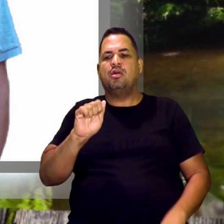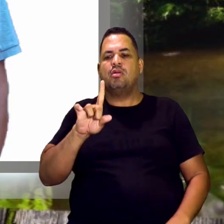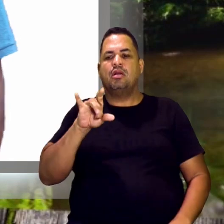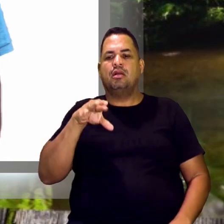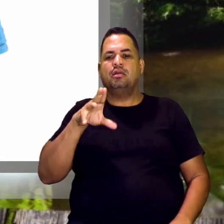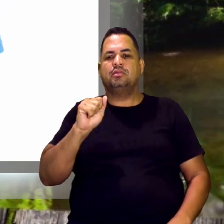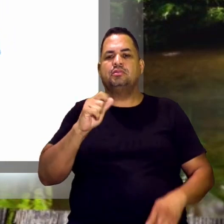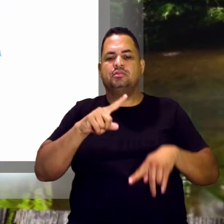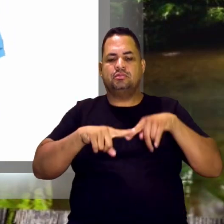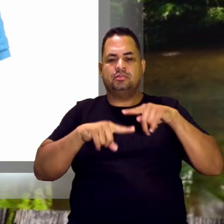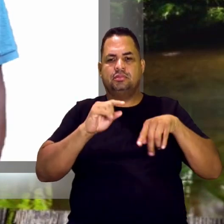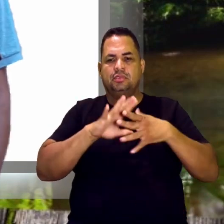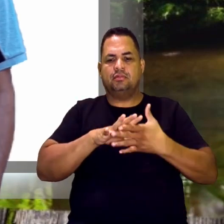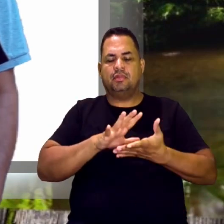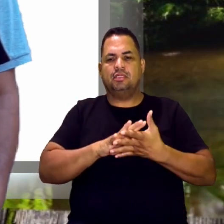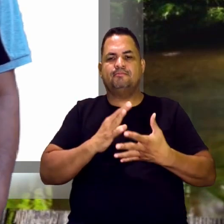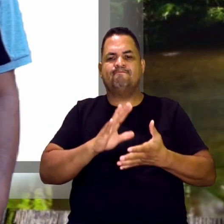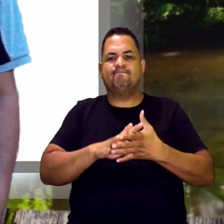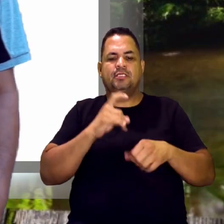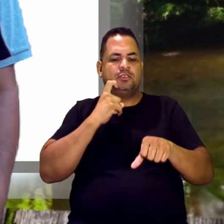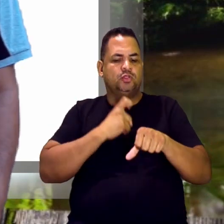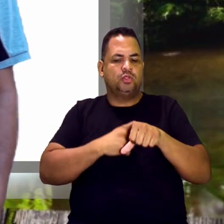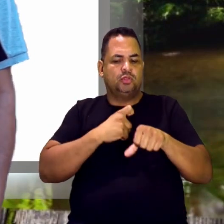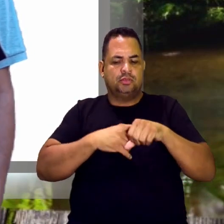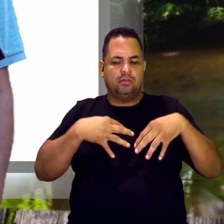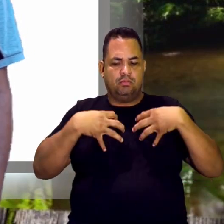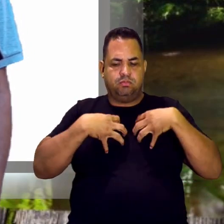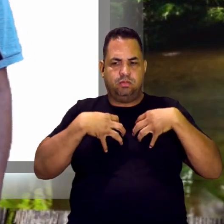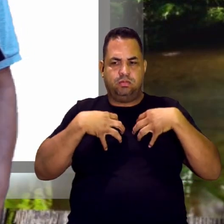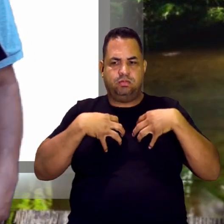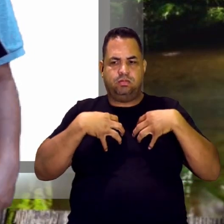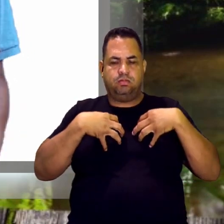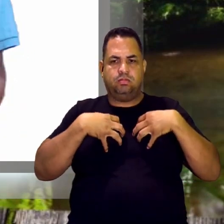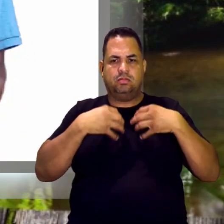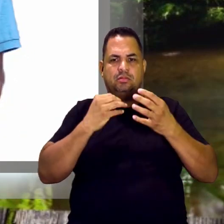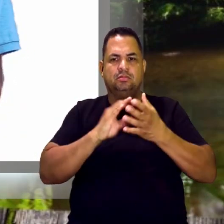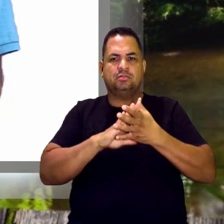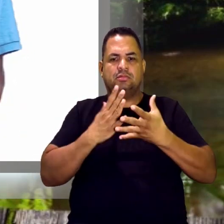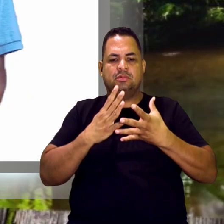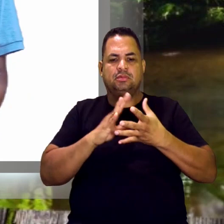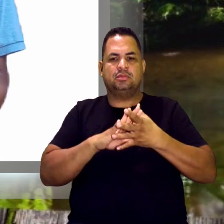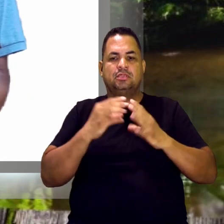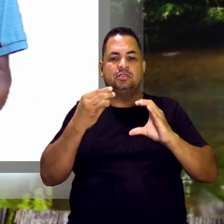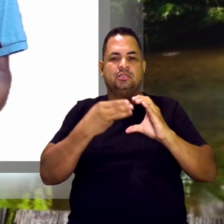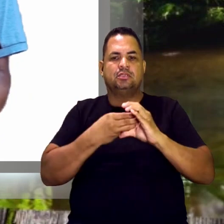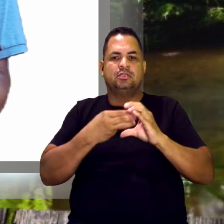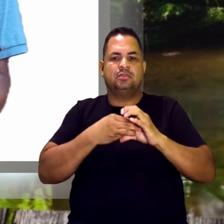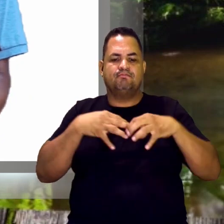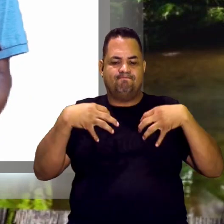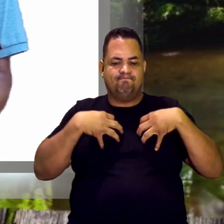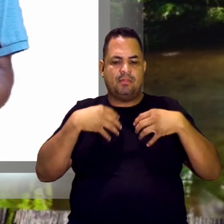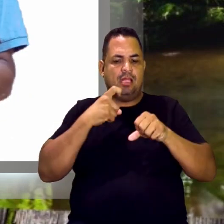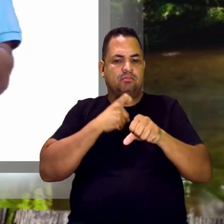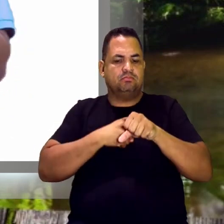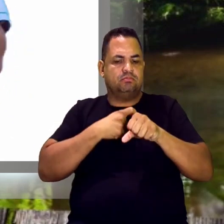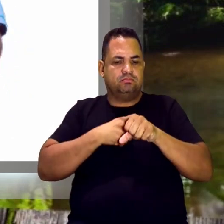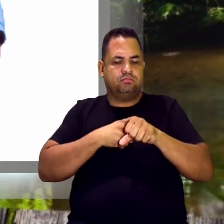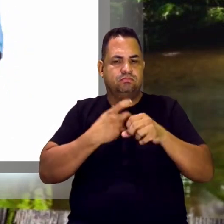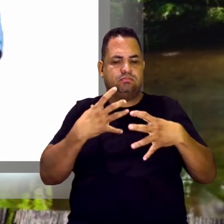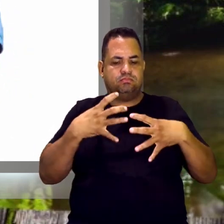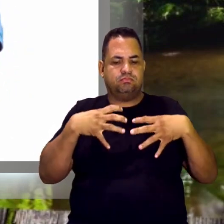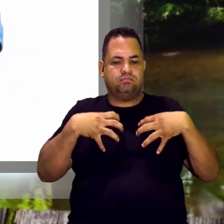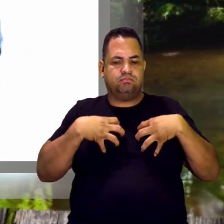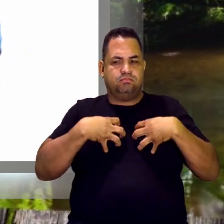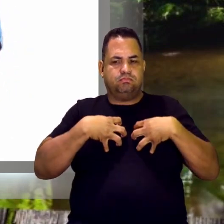vai enrijecendo o tecido do pulmão e vai fazendo com que essas células fiquem endurecidas, entendeu?